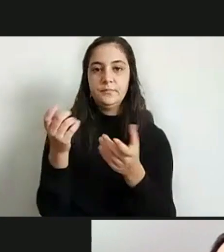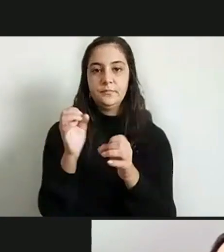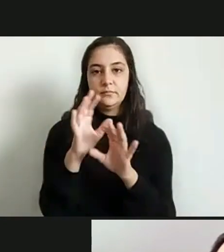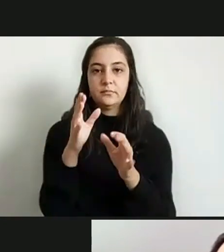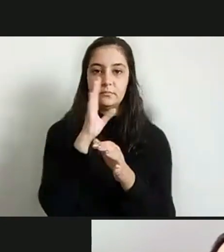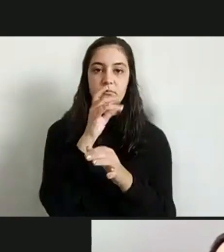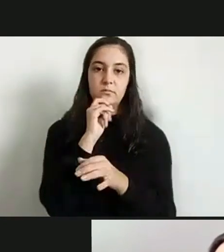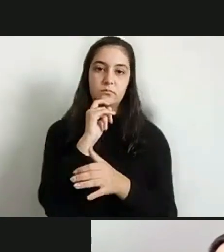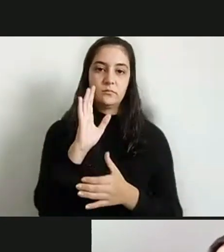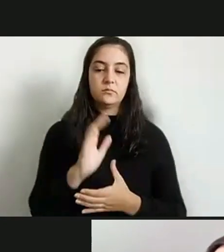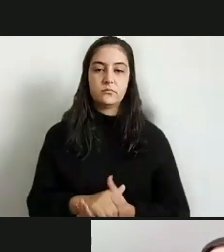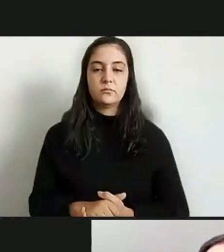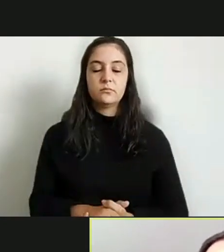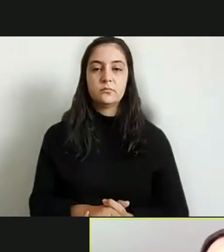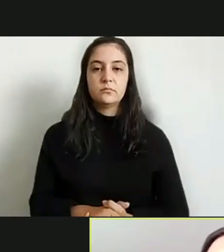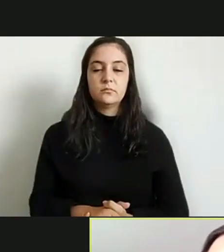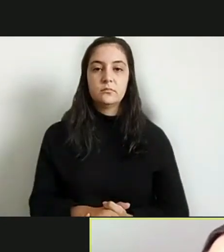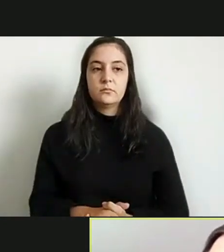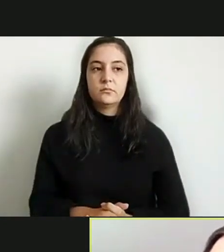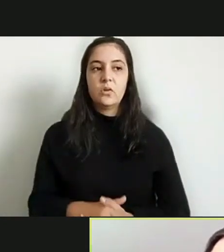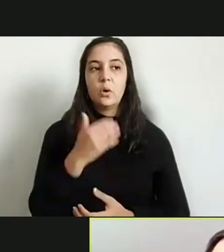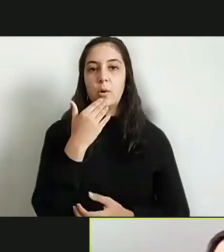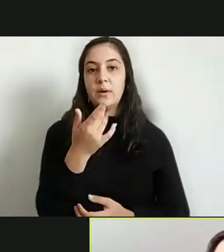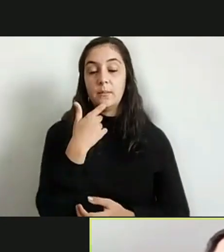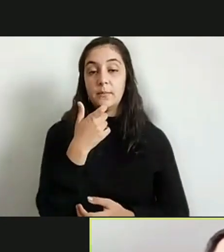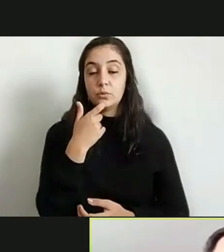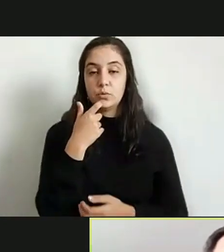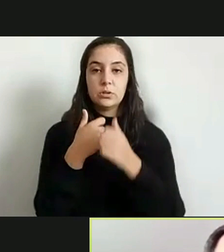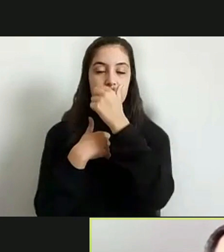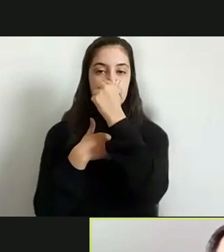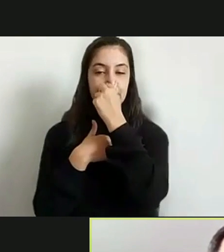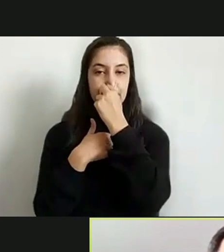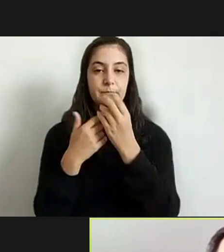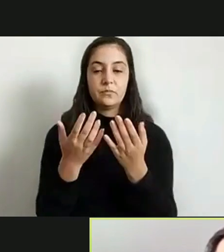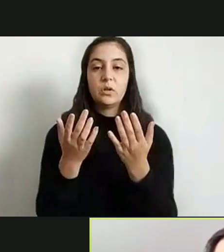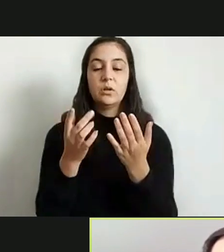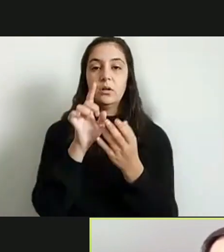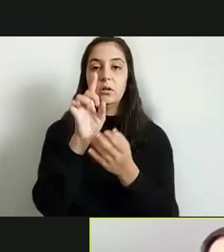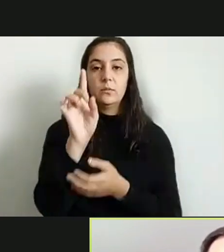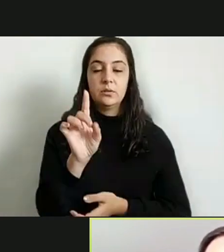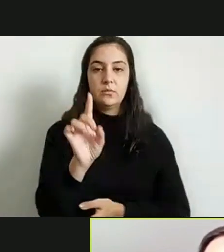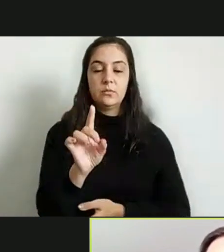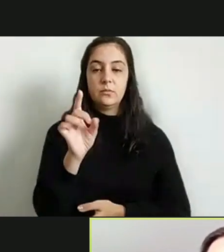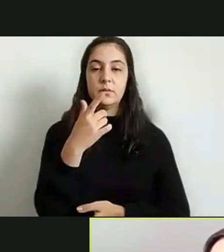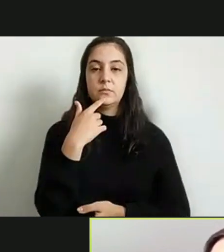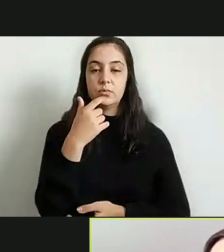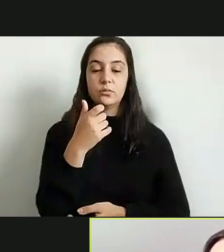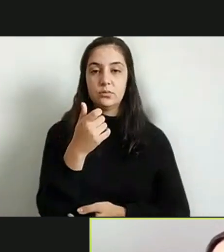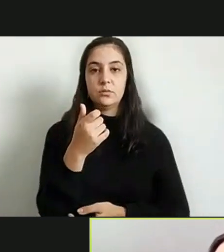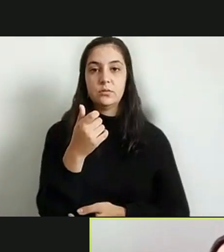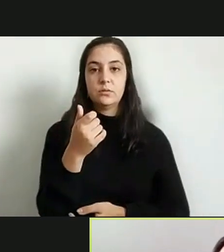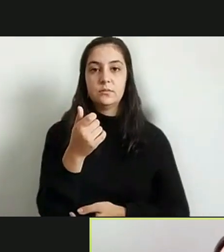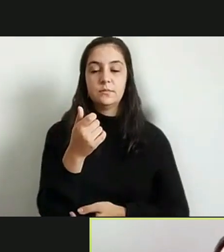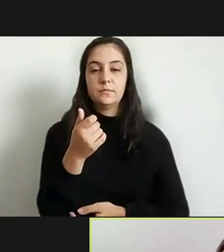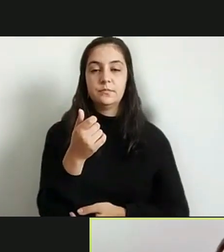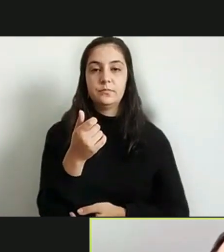participa. Obrigado pelas questões. Relativamente à primeira pergunta, porque eu